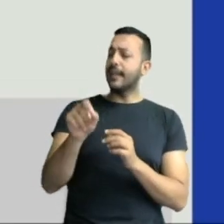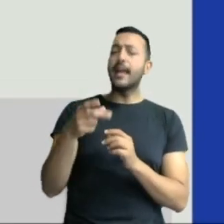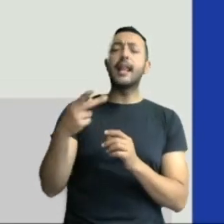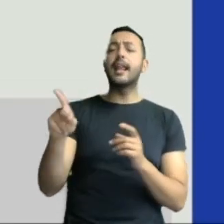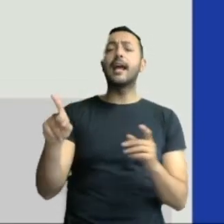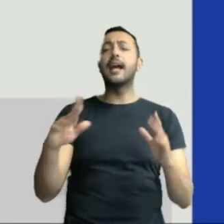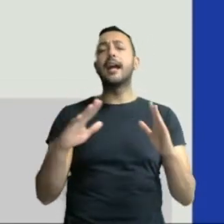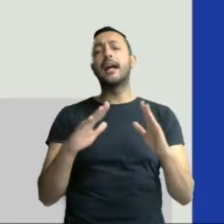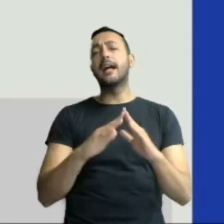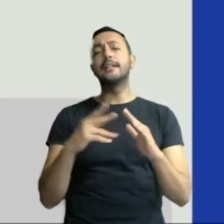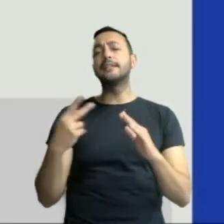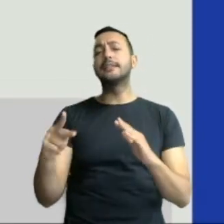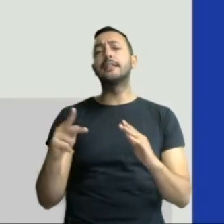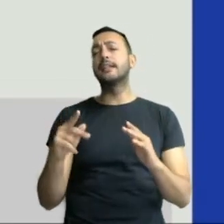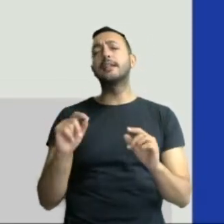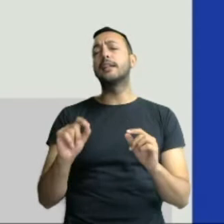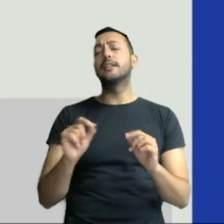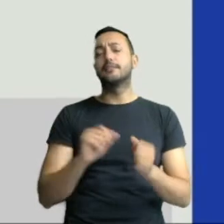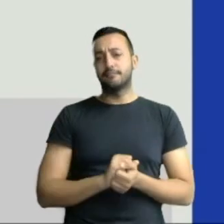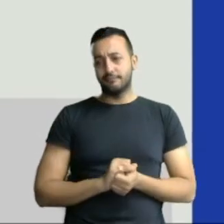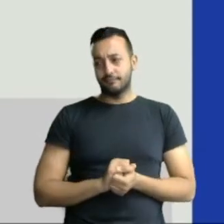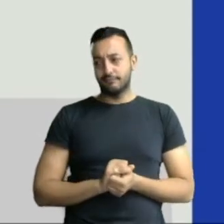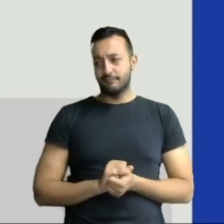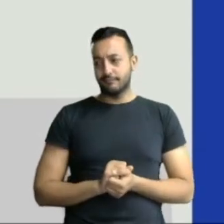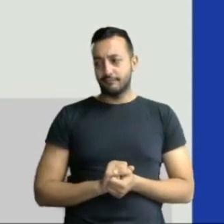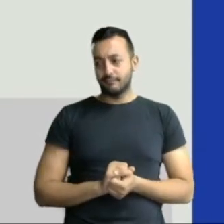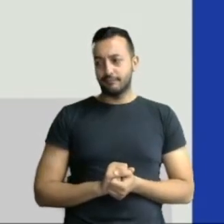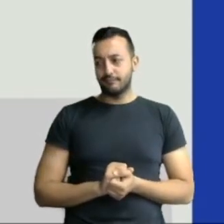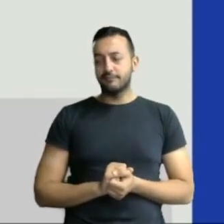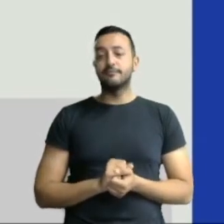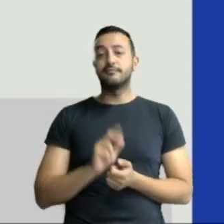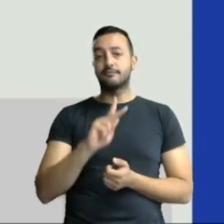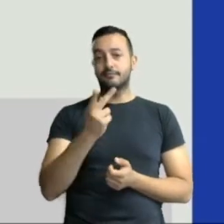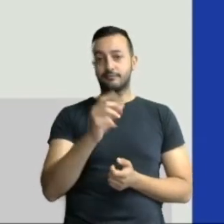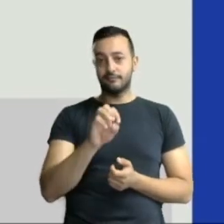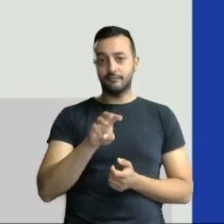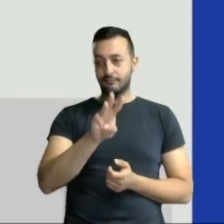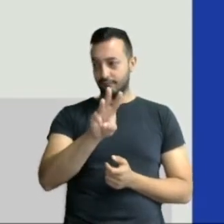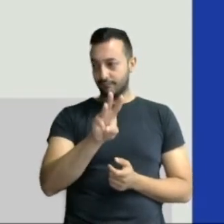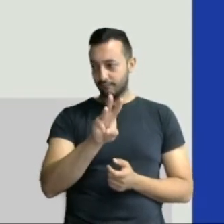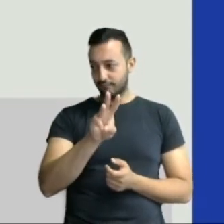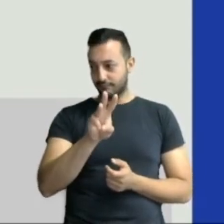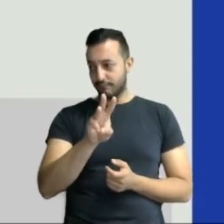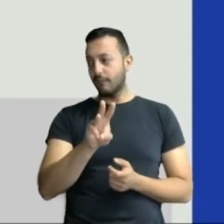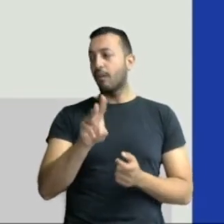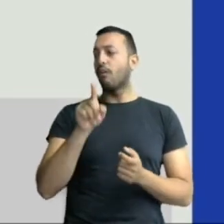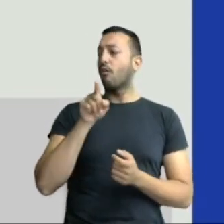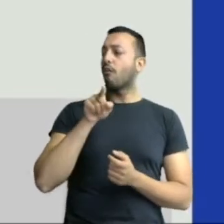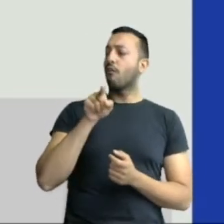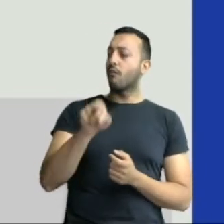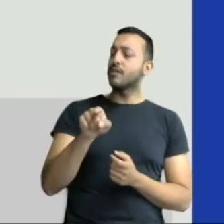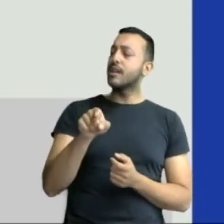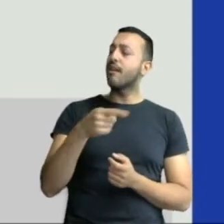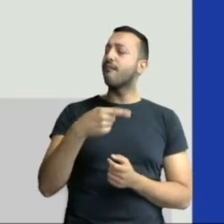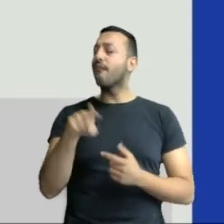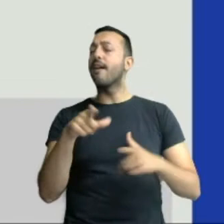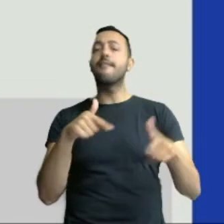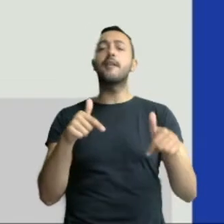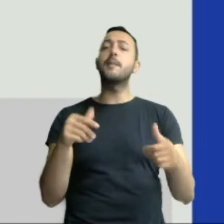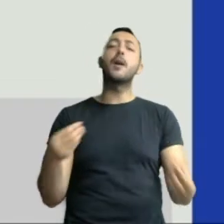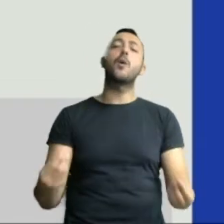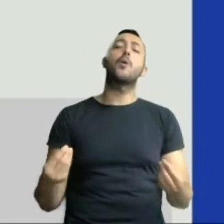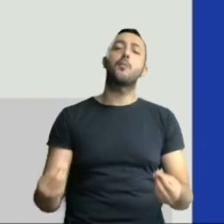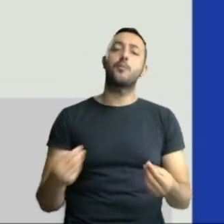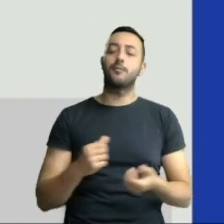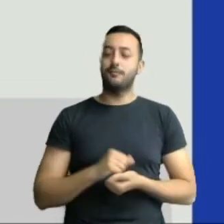é aquela casa? Temos aí o how. How do you go to work? Como você vai